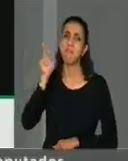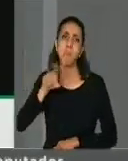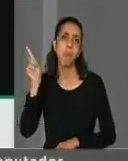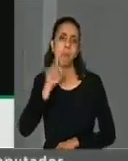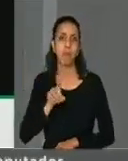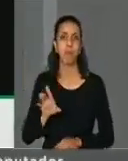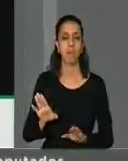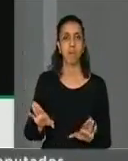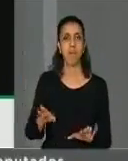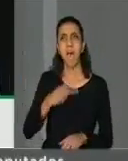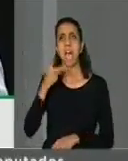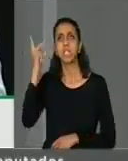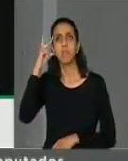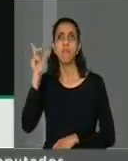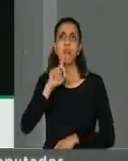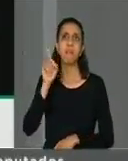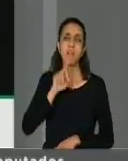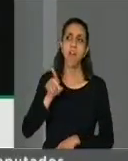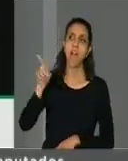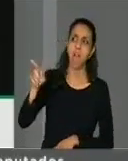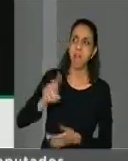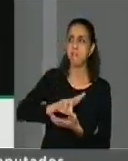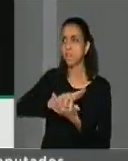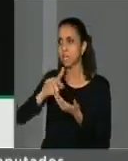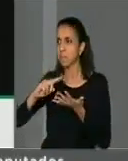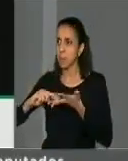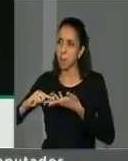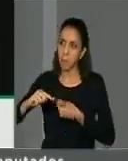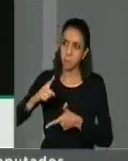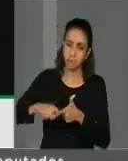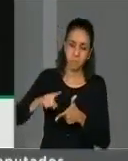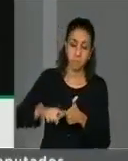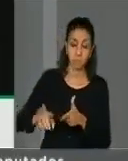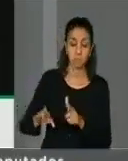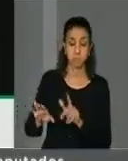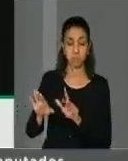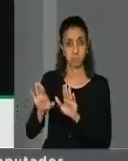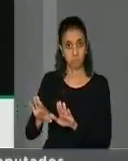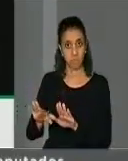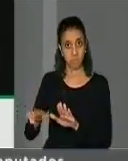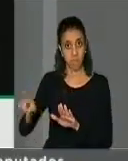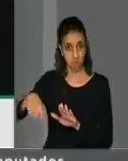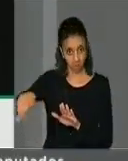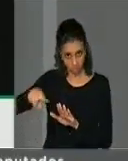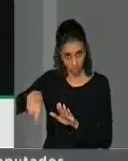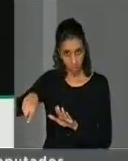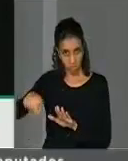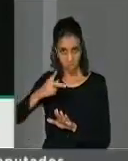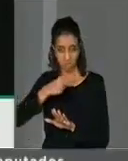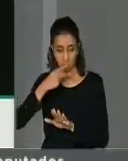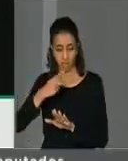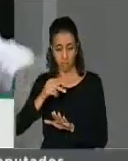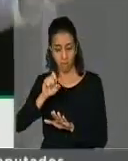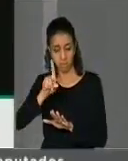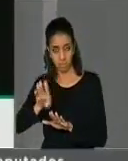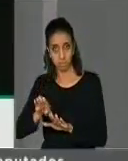de que estava comprometida, e fizeram um